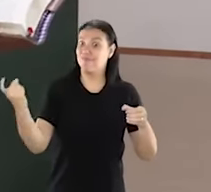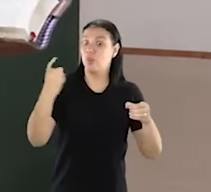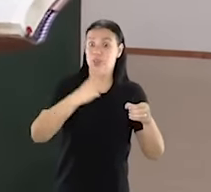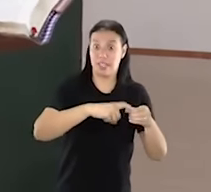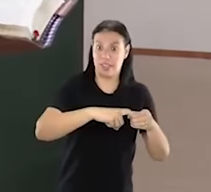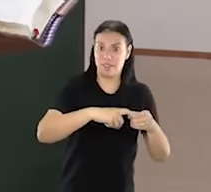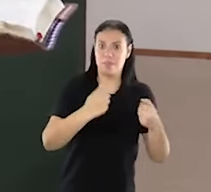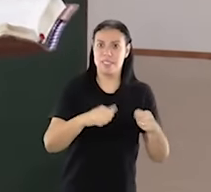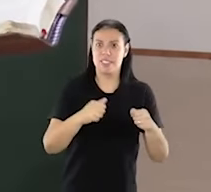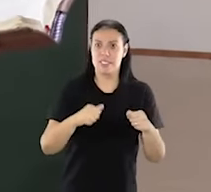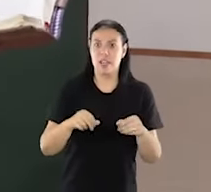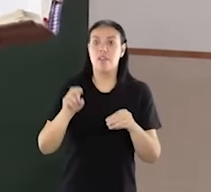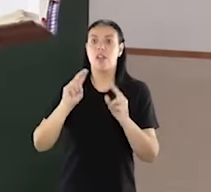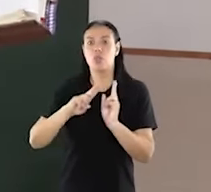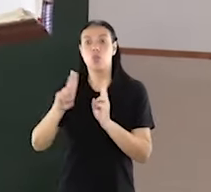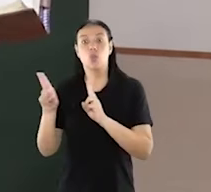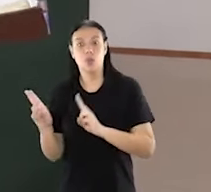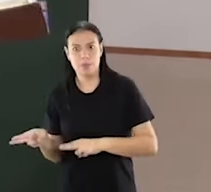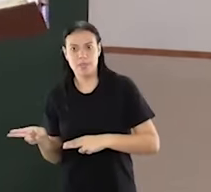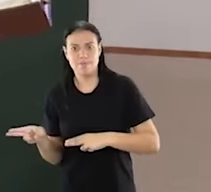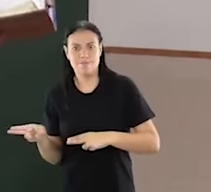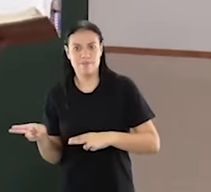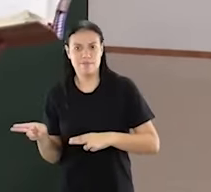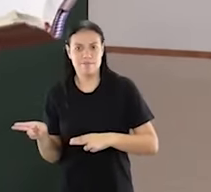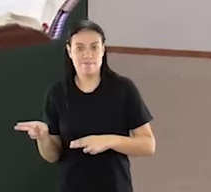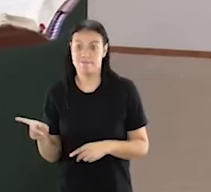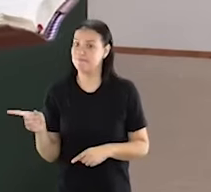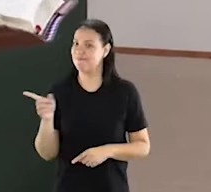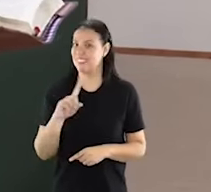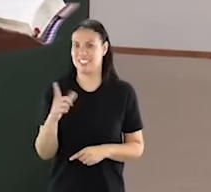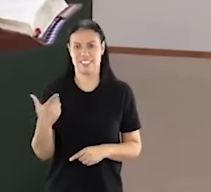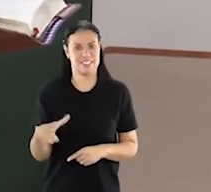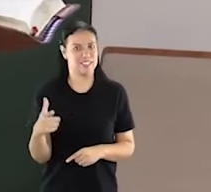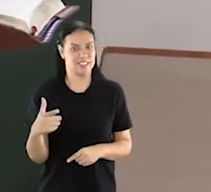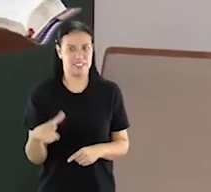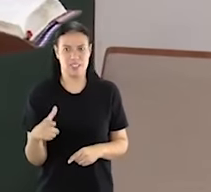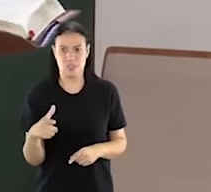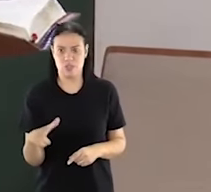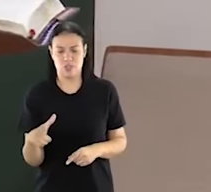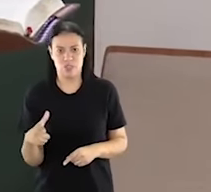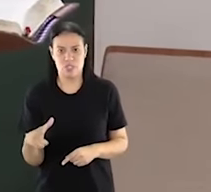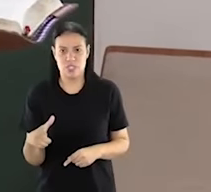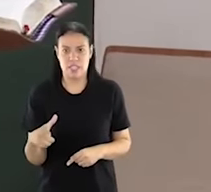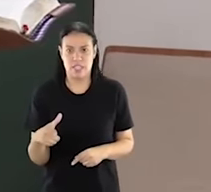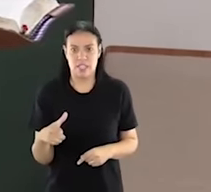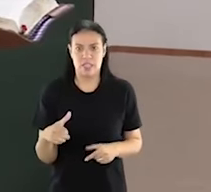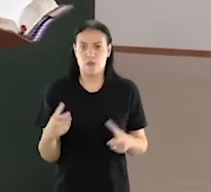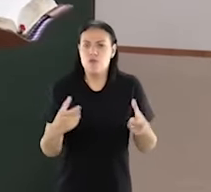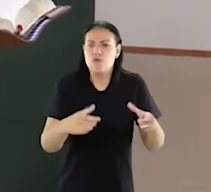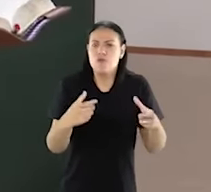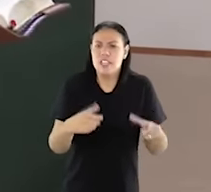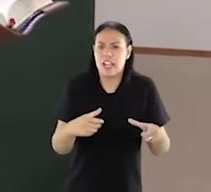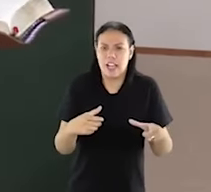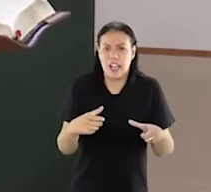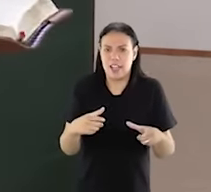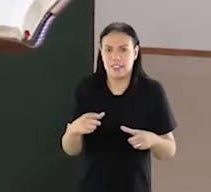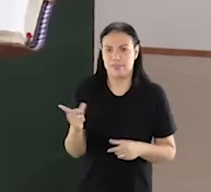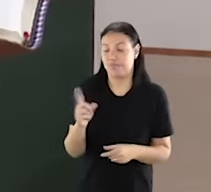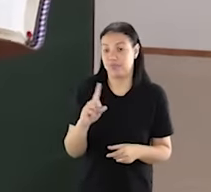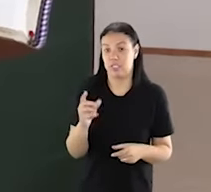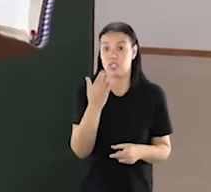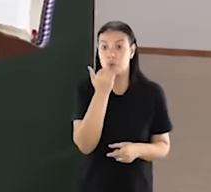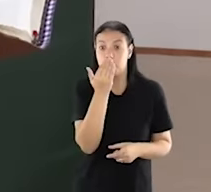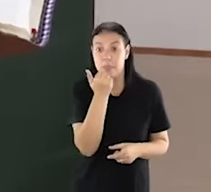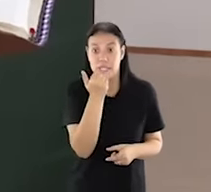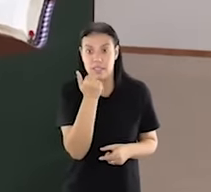ir e ficar, e dali para frente. Só que não tinha hotel. Não tinha pensão, não tinha self-service.